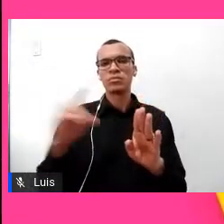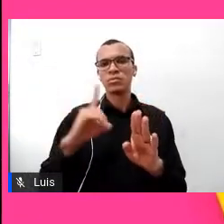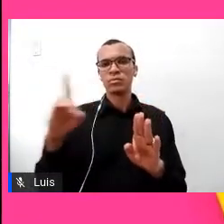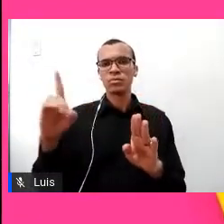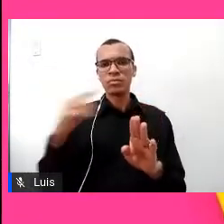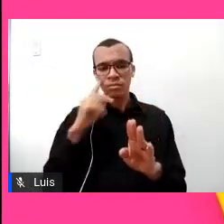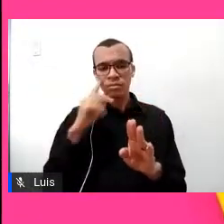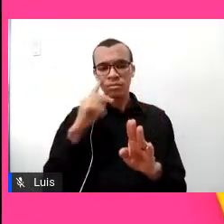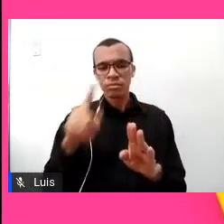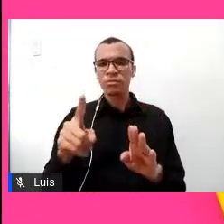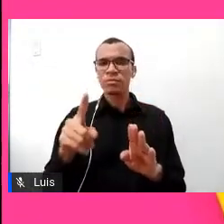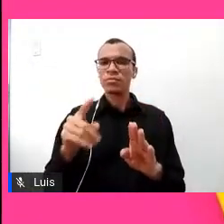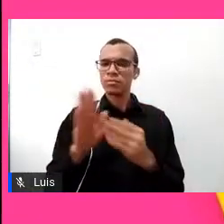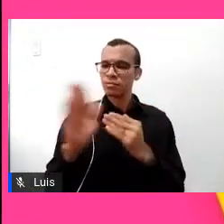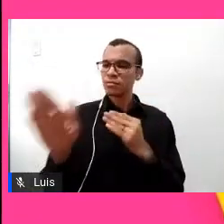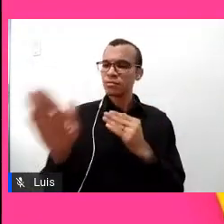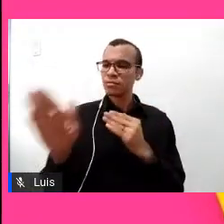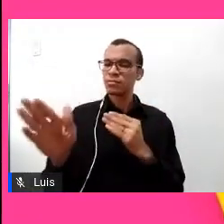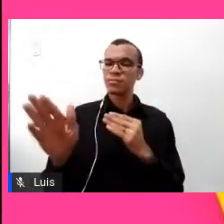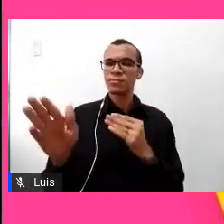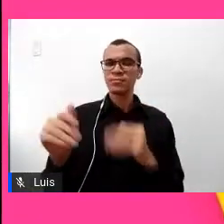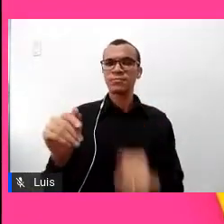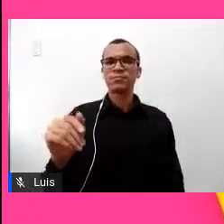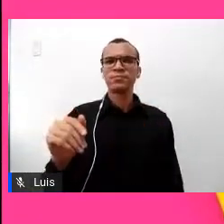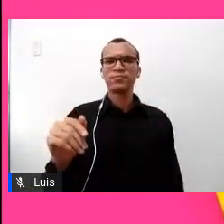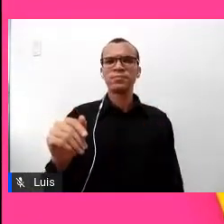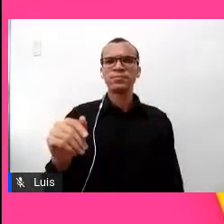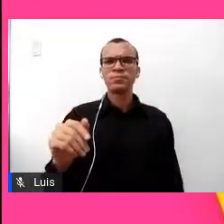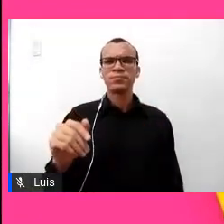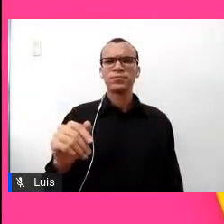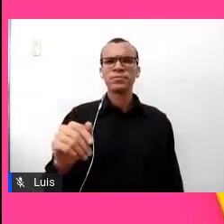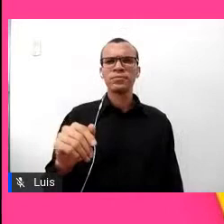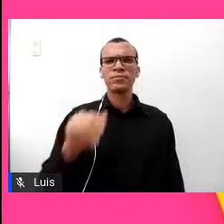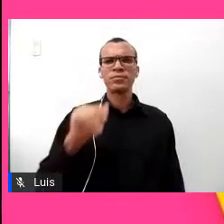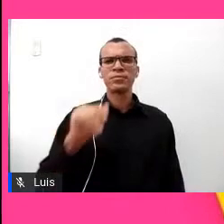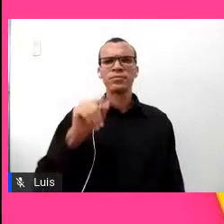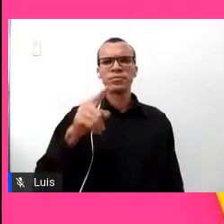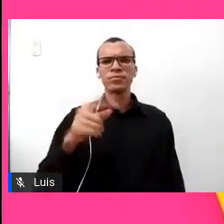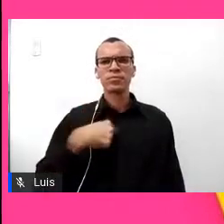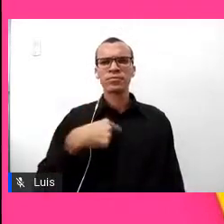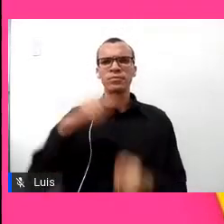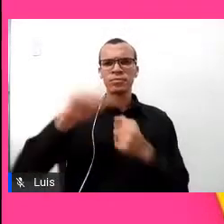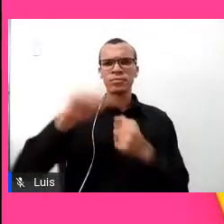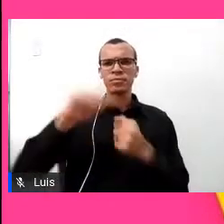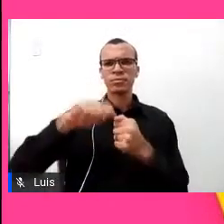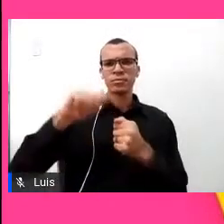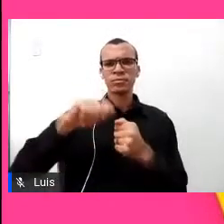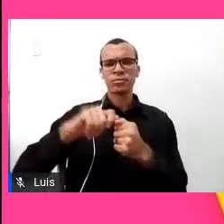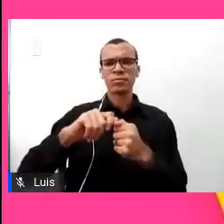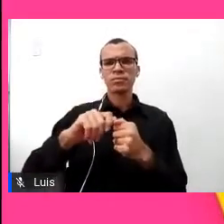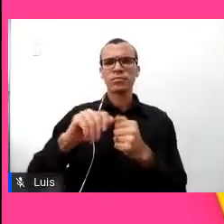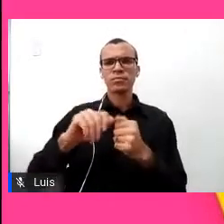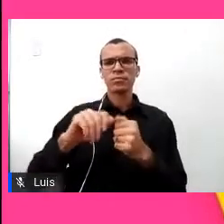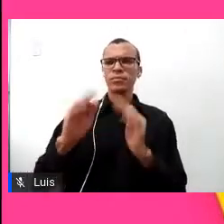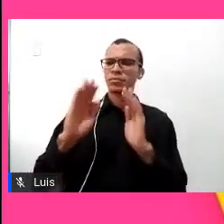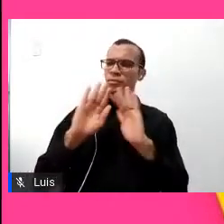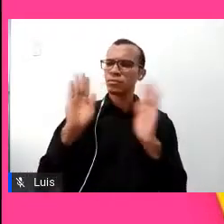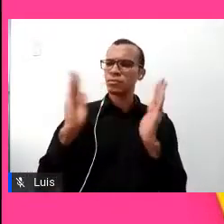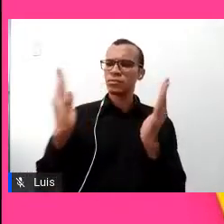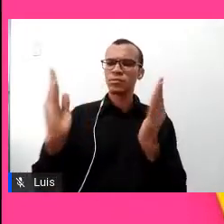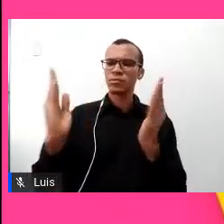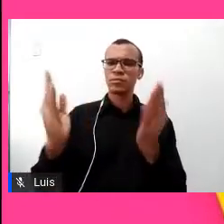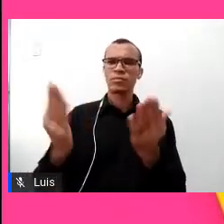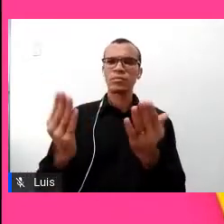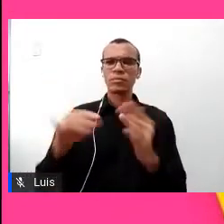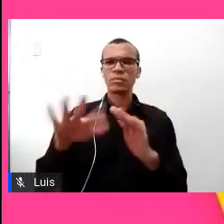vendo? Na posição, na hora que eu fizesse aqui a parede de baixo, ele ia ficar mais ou menos assim, ó, nesse